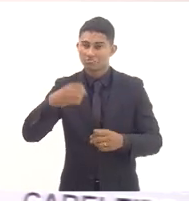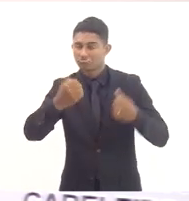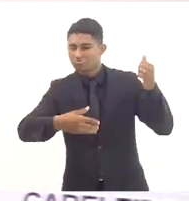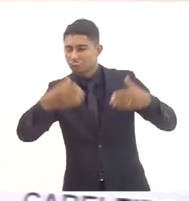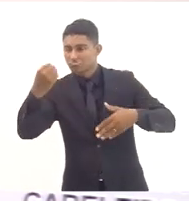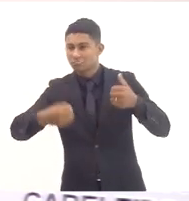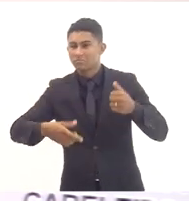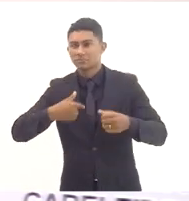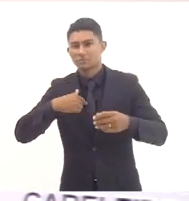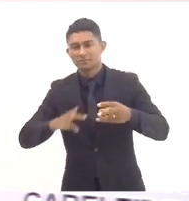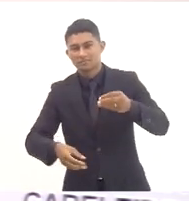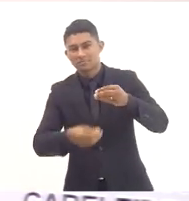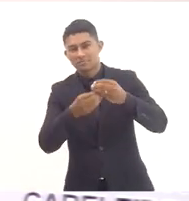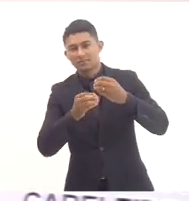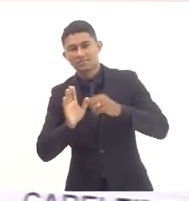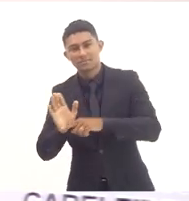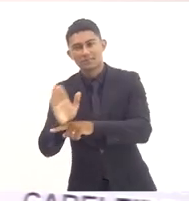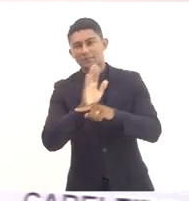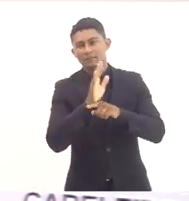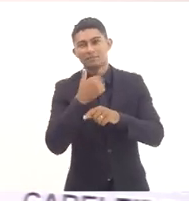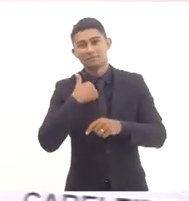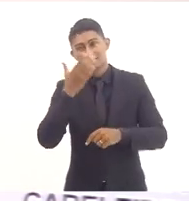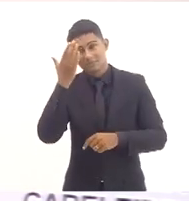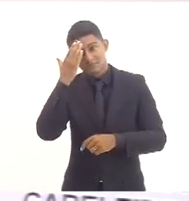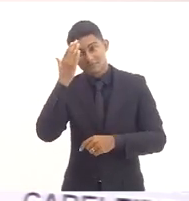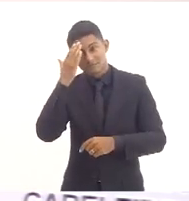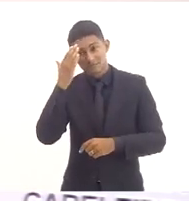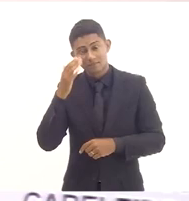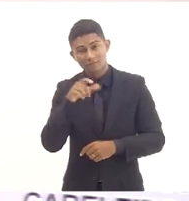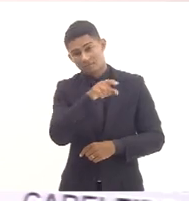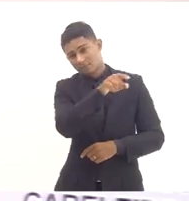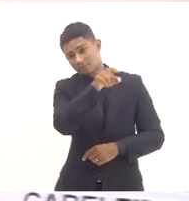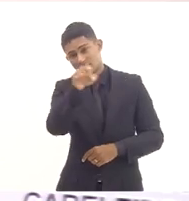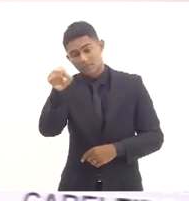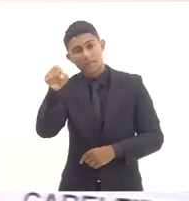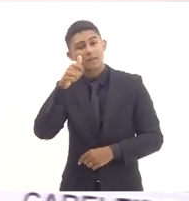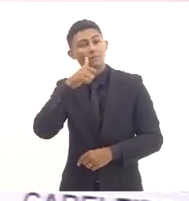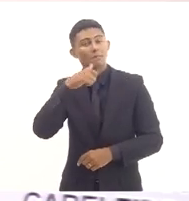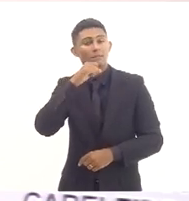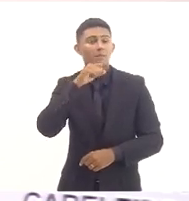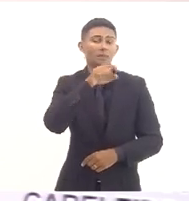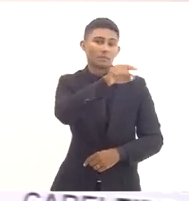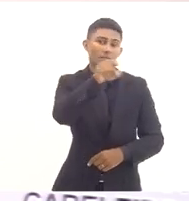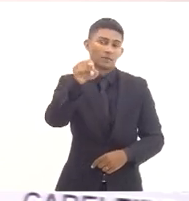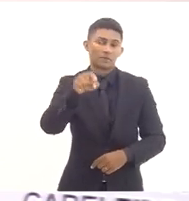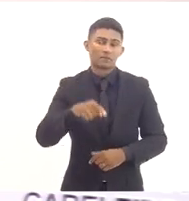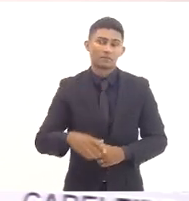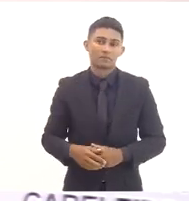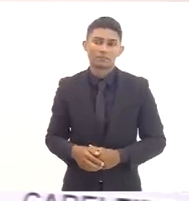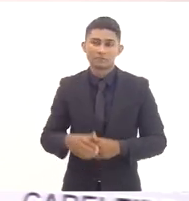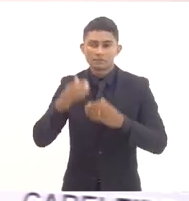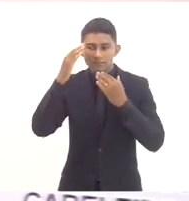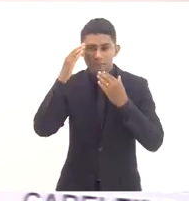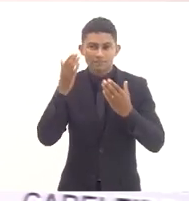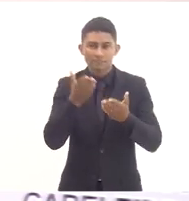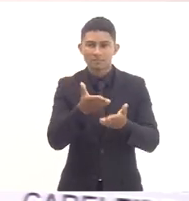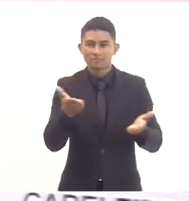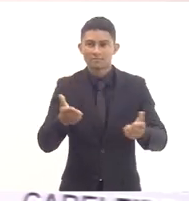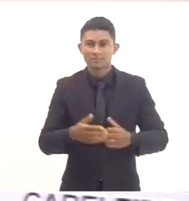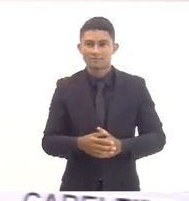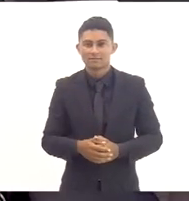e colaborado de alguma maneira mesmo sabendo que esse lugar que fala é de vocês Mães e obrigado Deputado